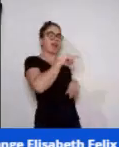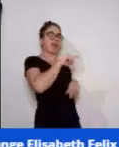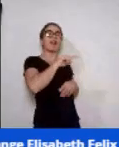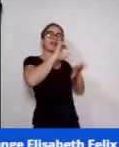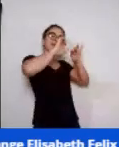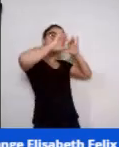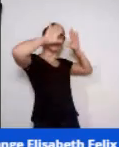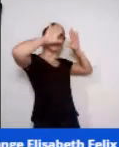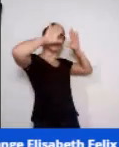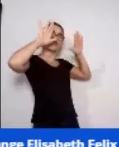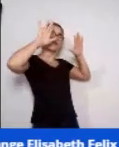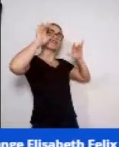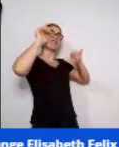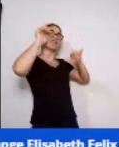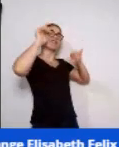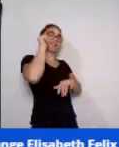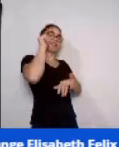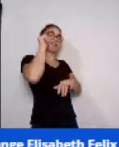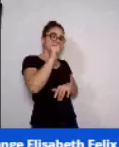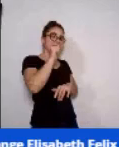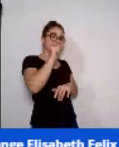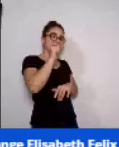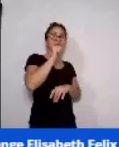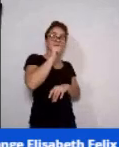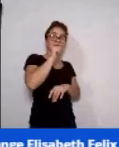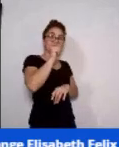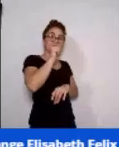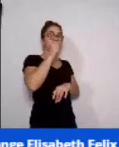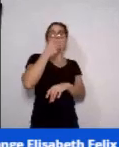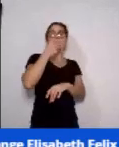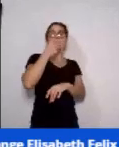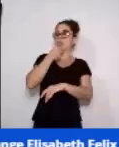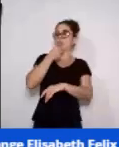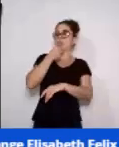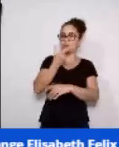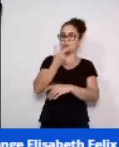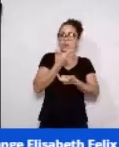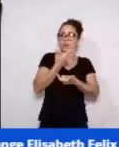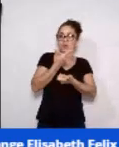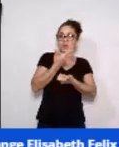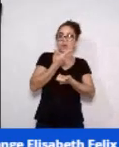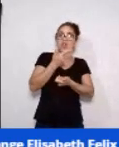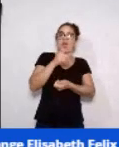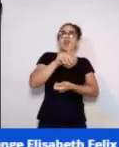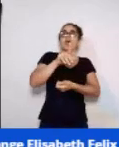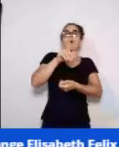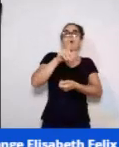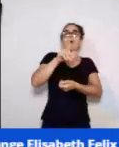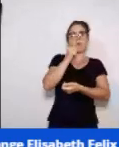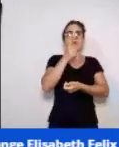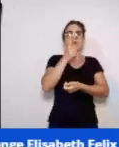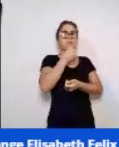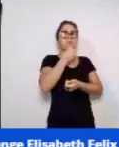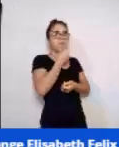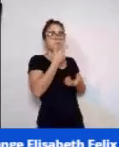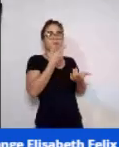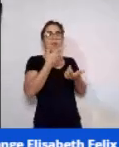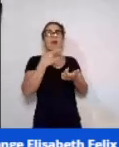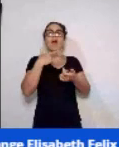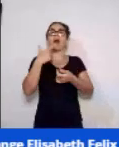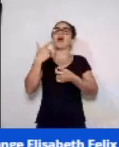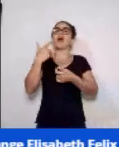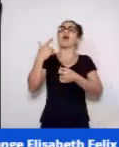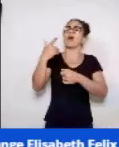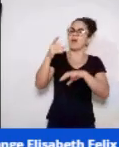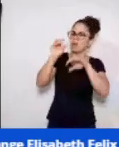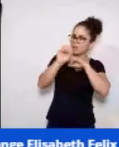foi que eu comecei, assim, a procurar sempre o jeito de passar a educação. Saindo dali, eu peguei um outro paralítico